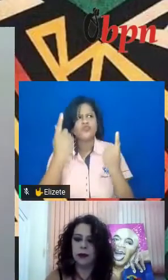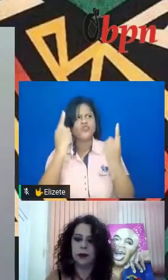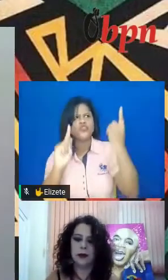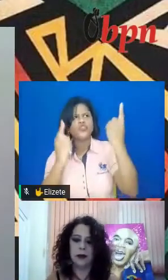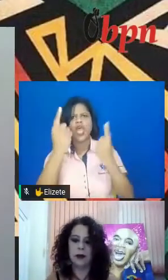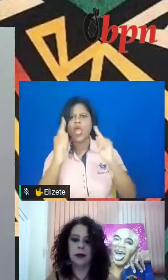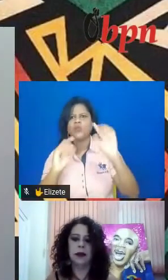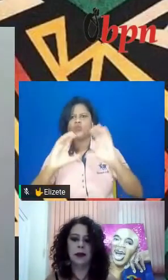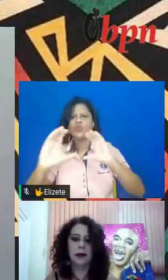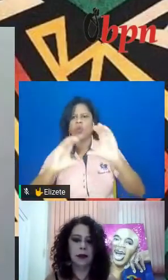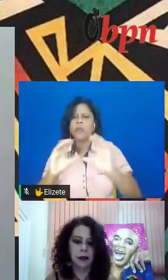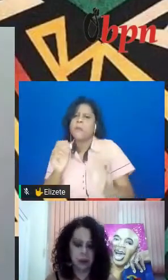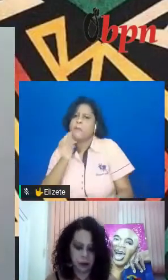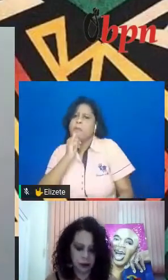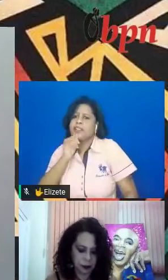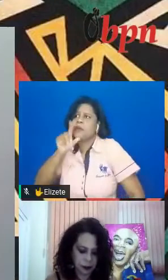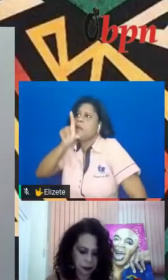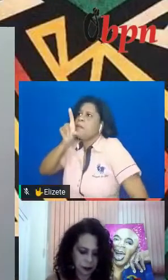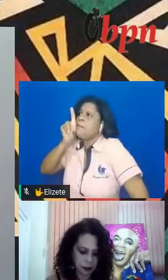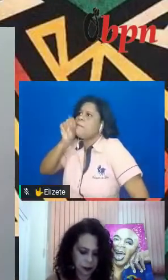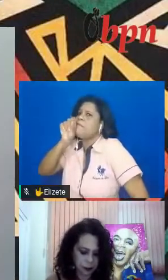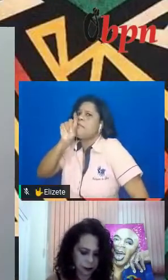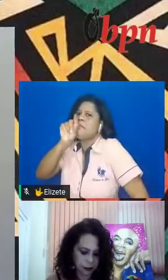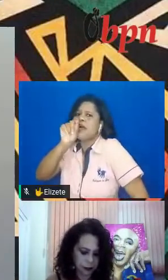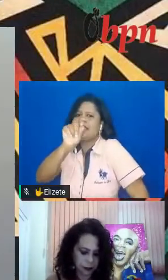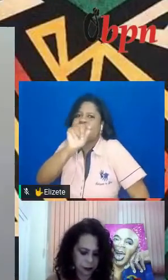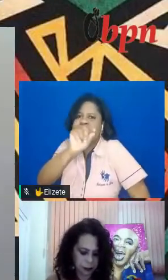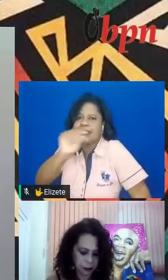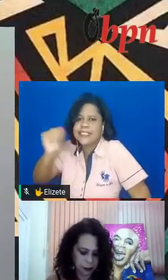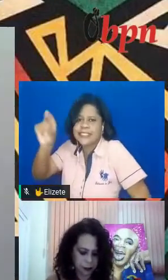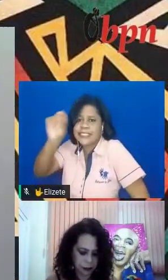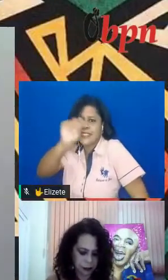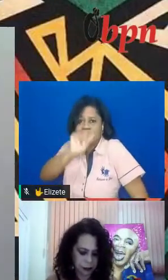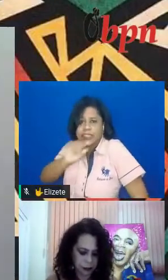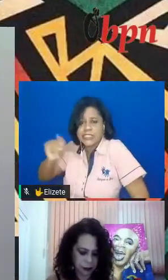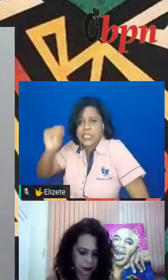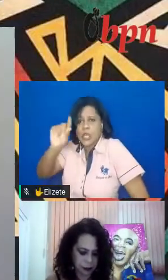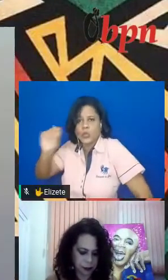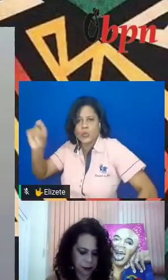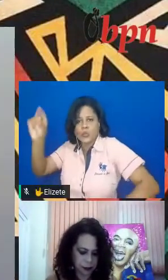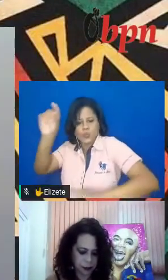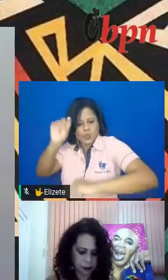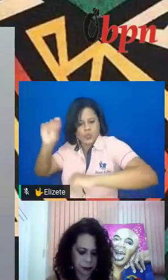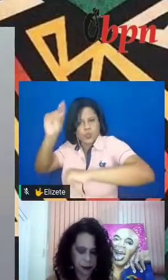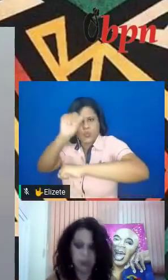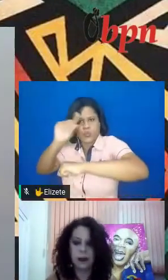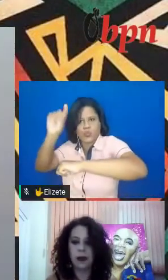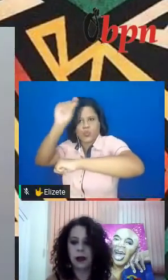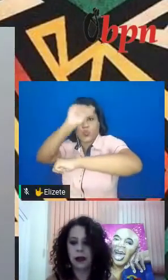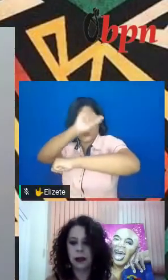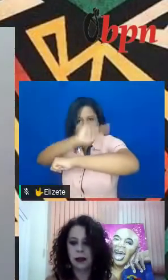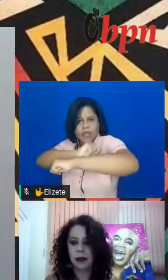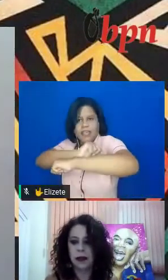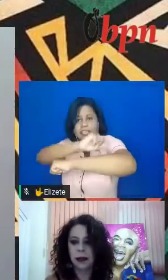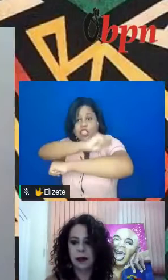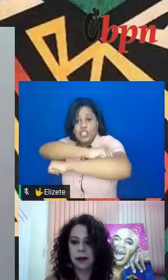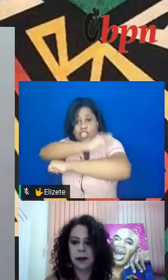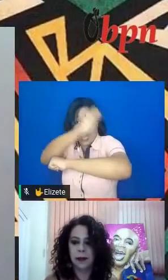Um passarinho que chega de manhã e pousa na tua janela,